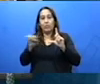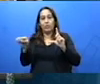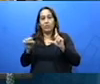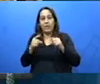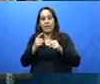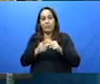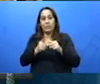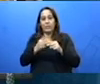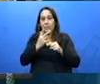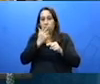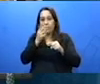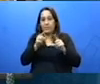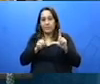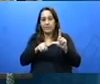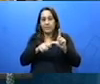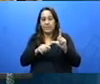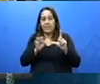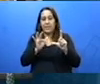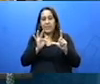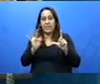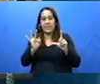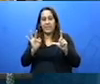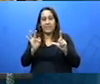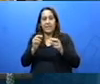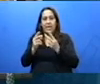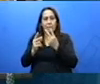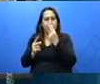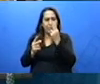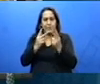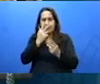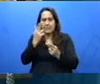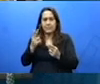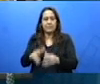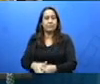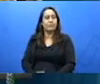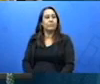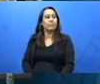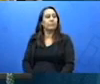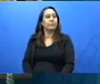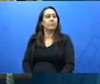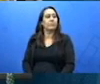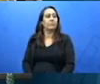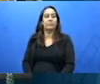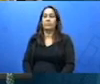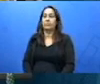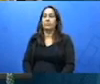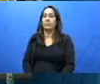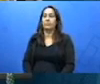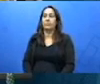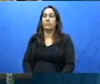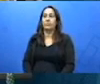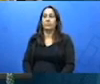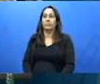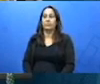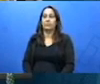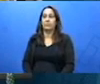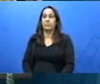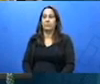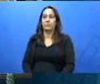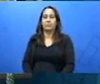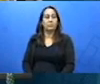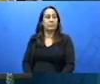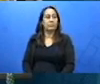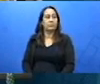Subiu minúsculo lá no teto, desceu como se fosse o L. Vai lá na linha